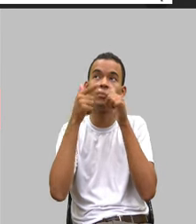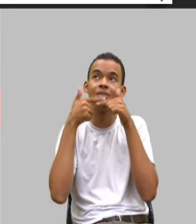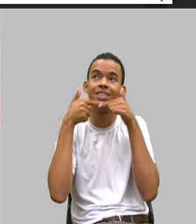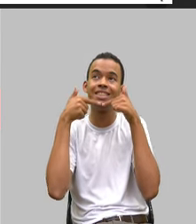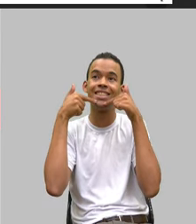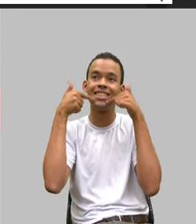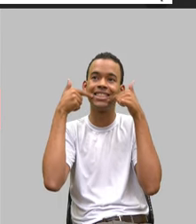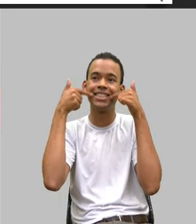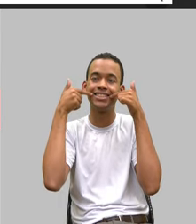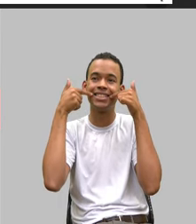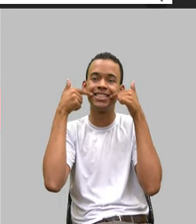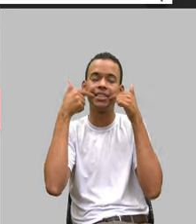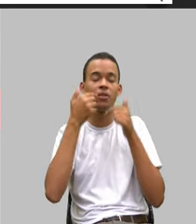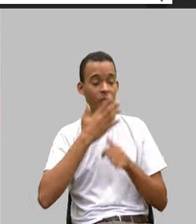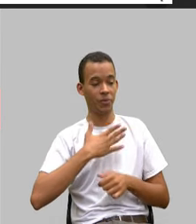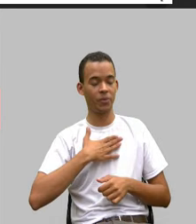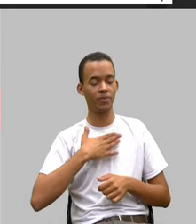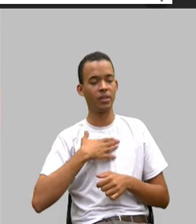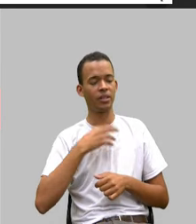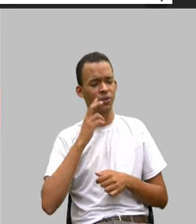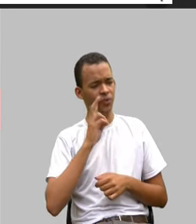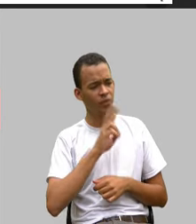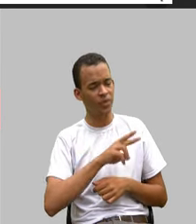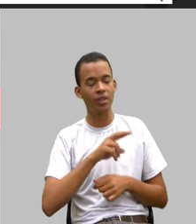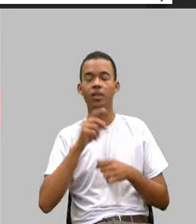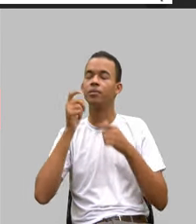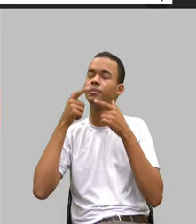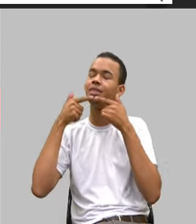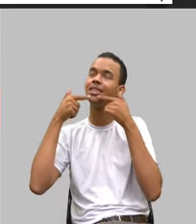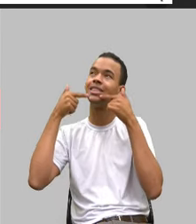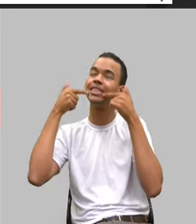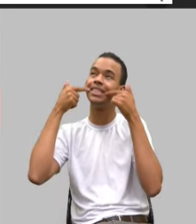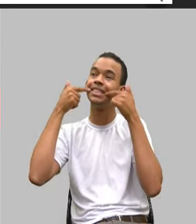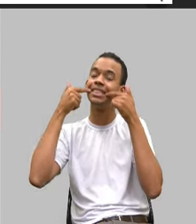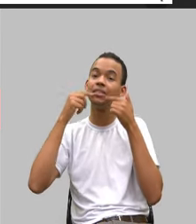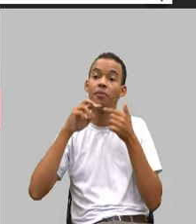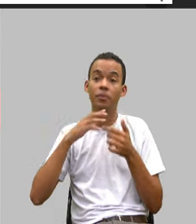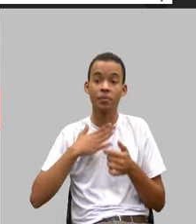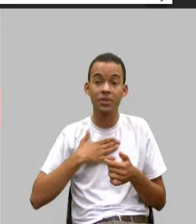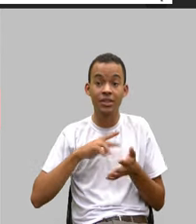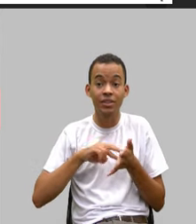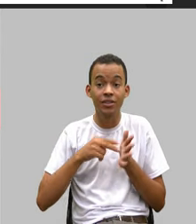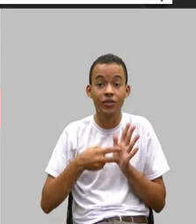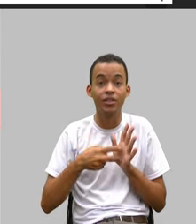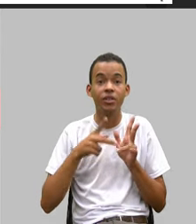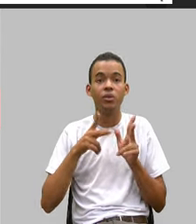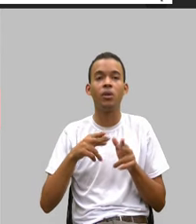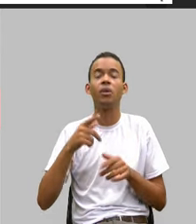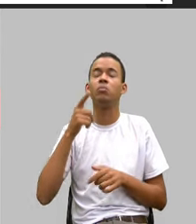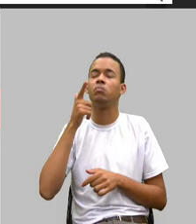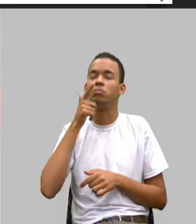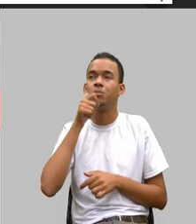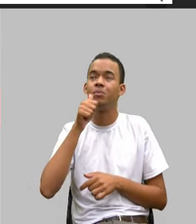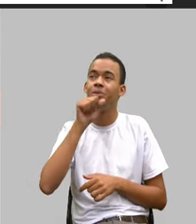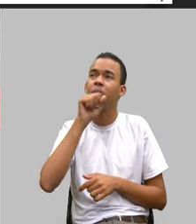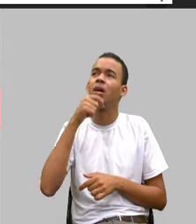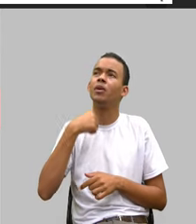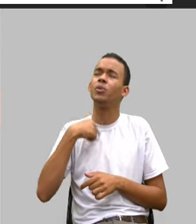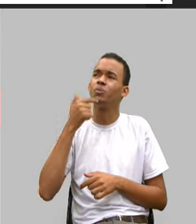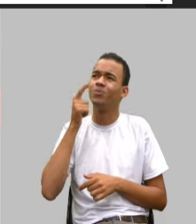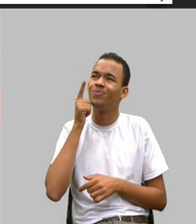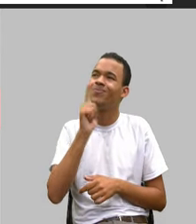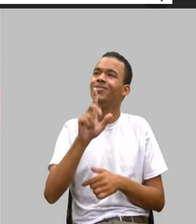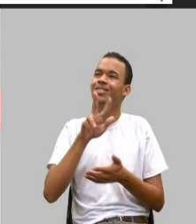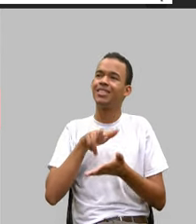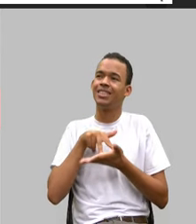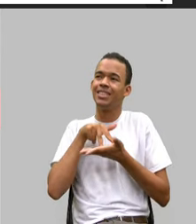sorriso dele já me falou tudo assim olha mãe eu passei por essa e eu tô aqui né então eu comecei uma